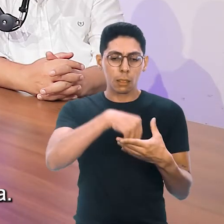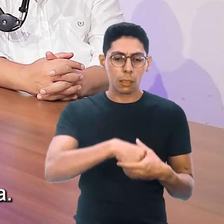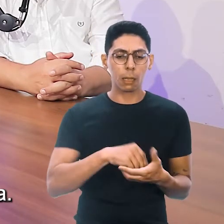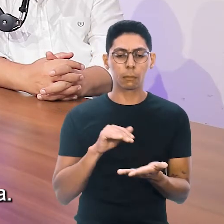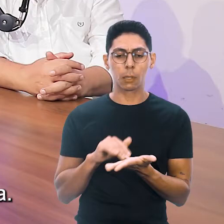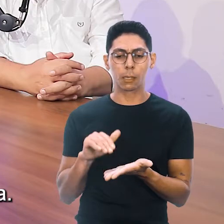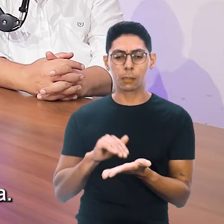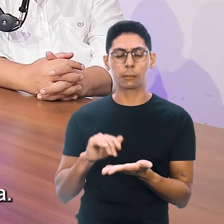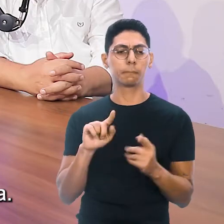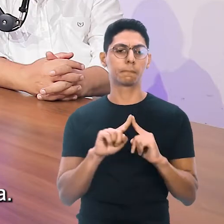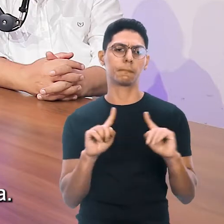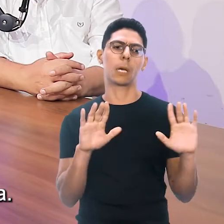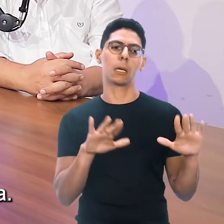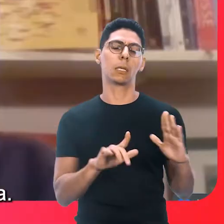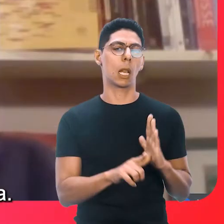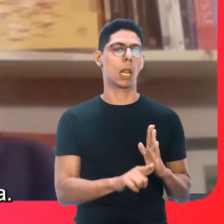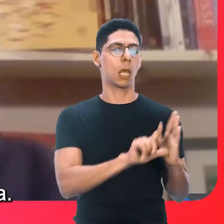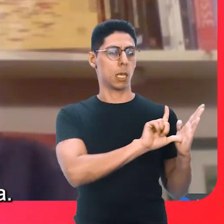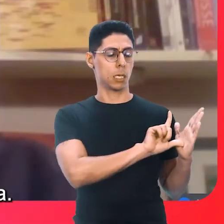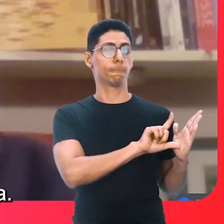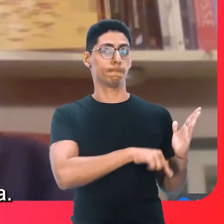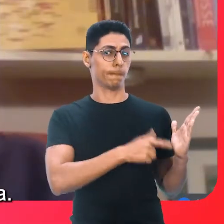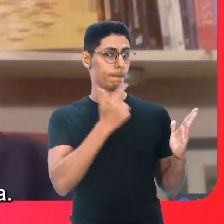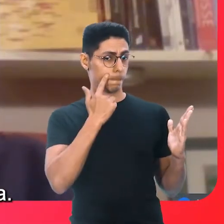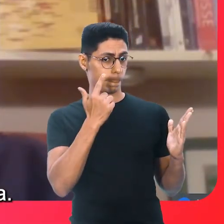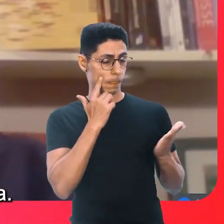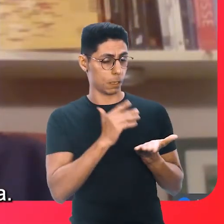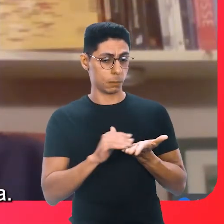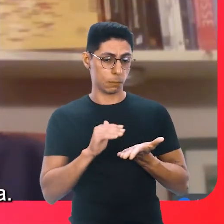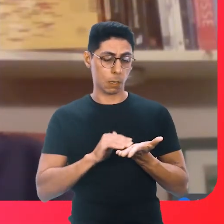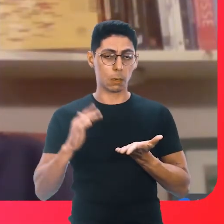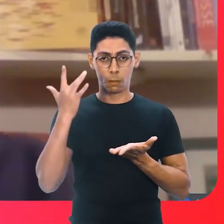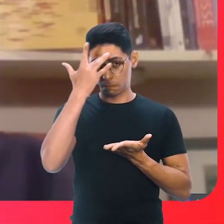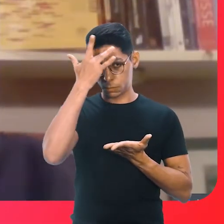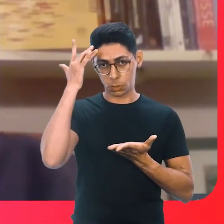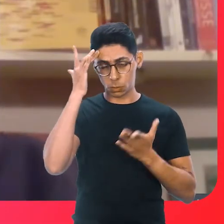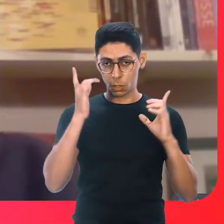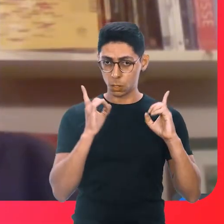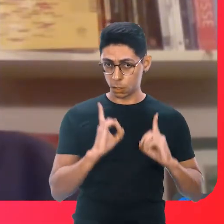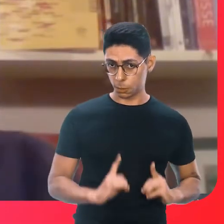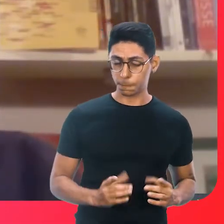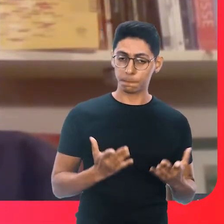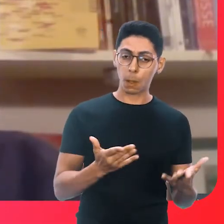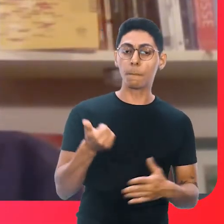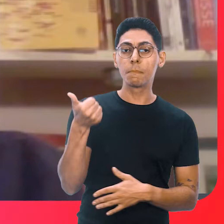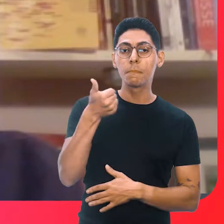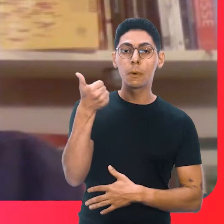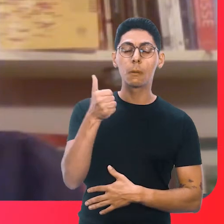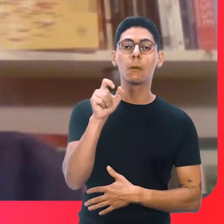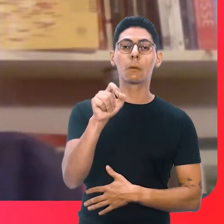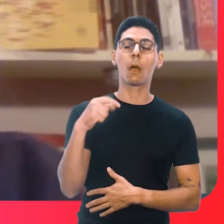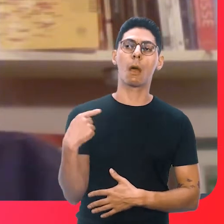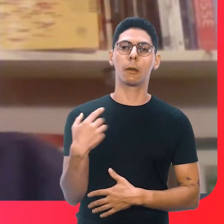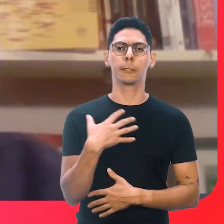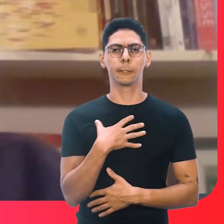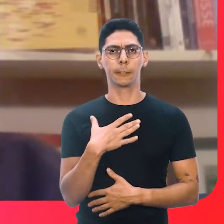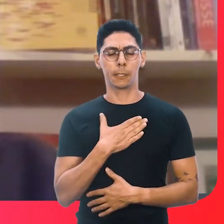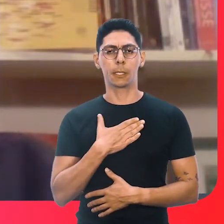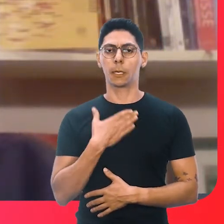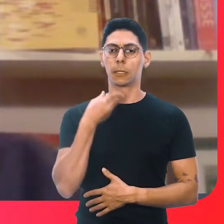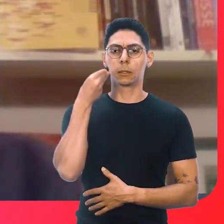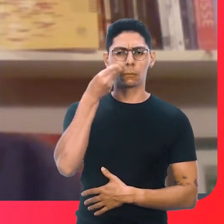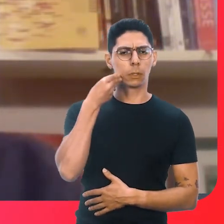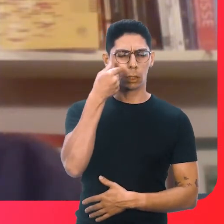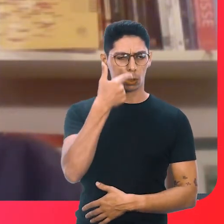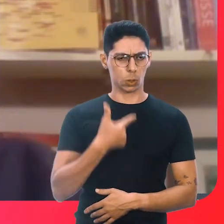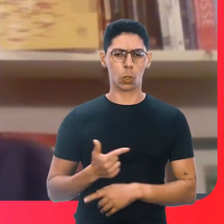mas a CPA antecede a Secretaria da Pessoa com Deficiência. Então, primeiramente, as minhas experiências como